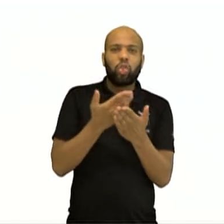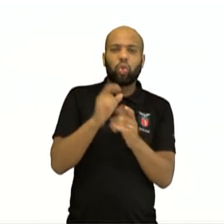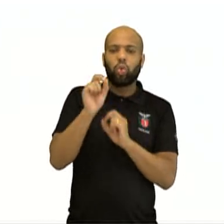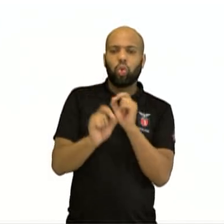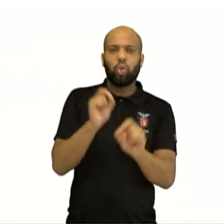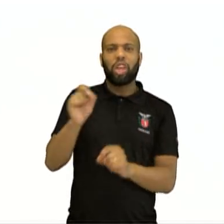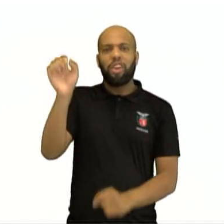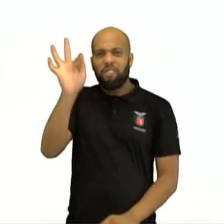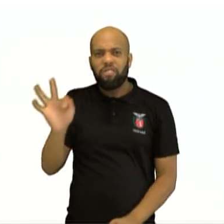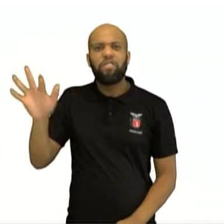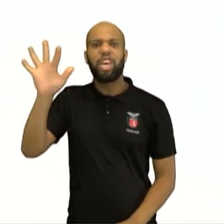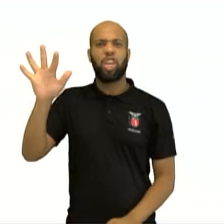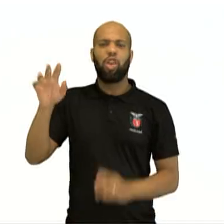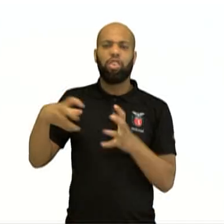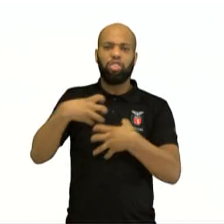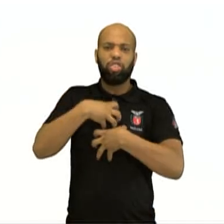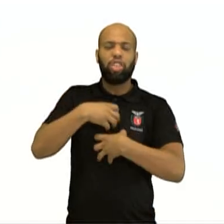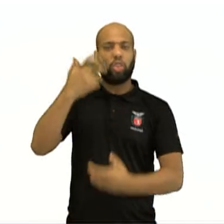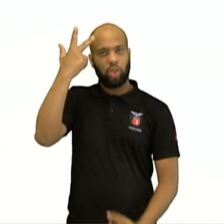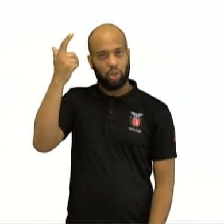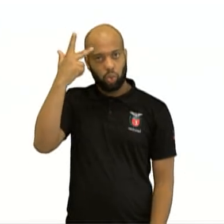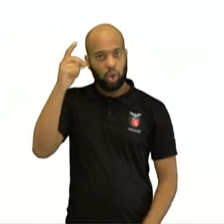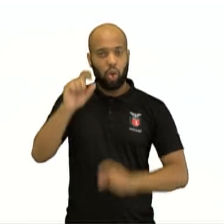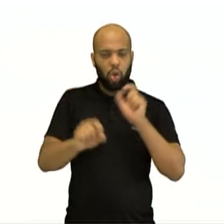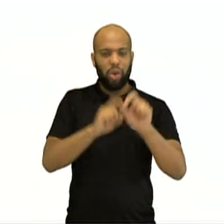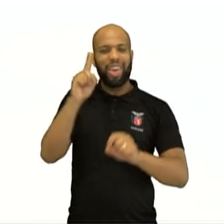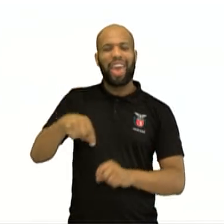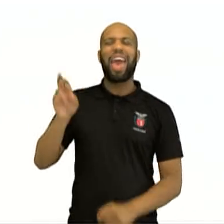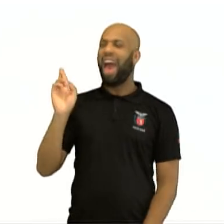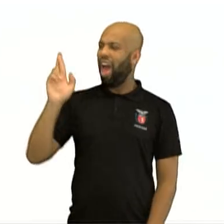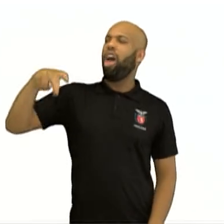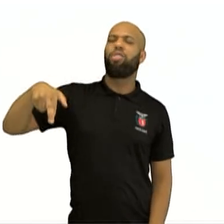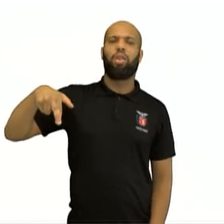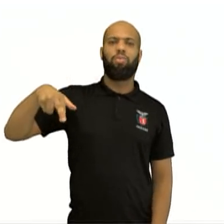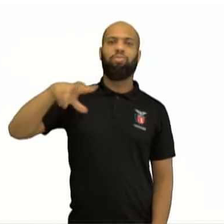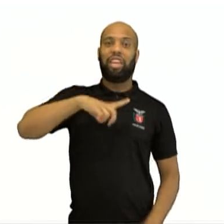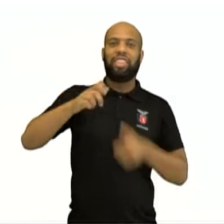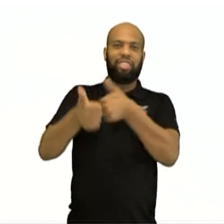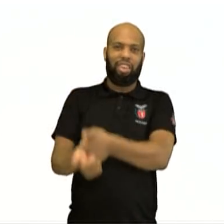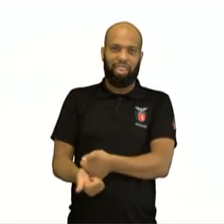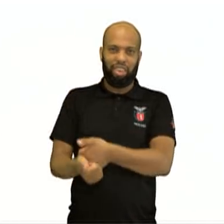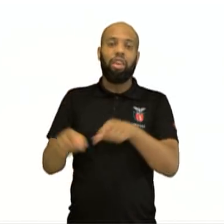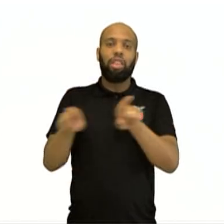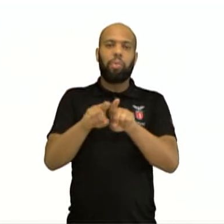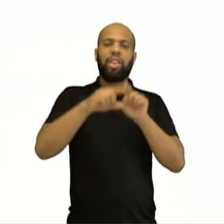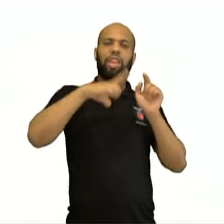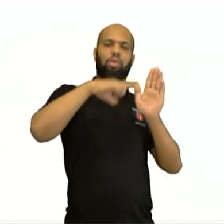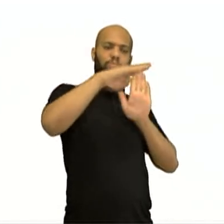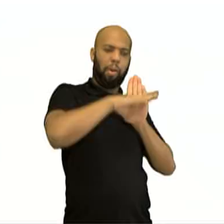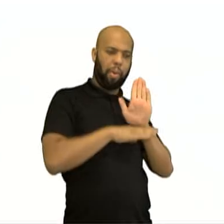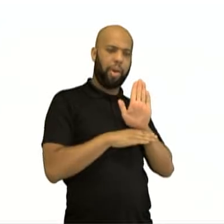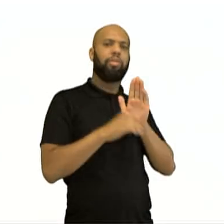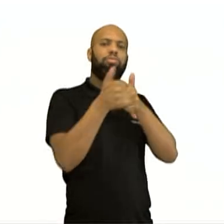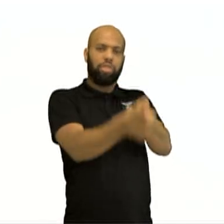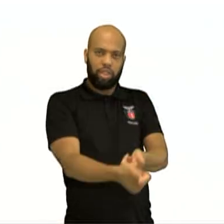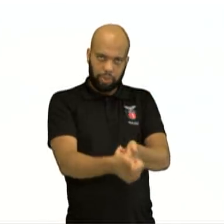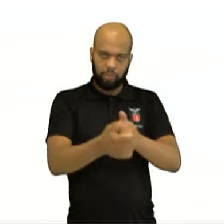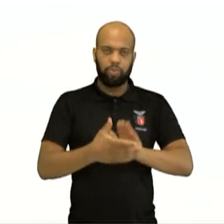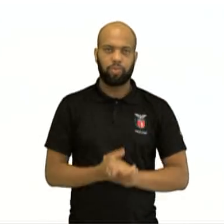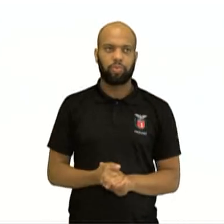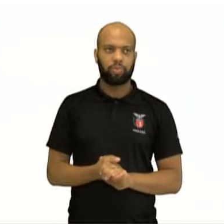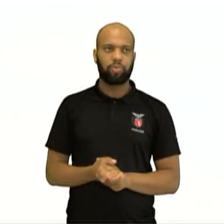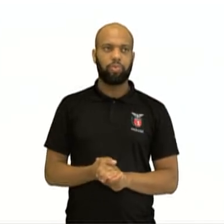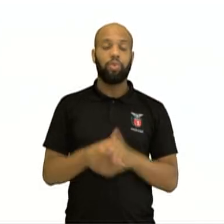de conhecimento mais rigoroso, racional, sistematizado sobre uma determinada questão, ok?